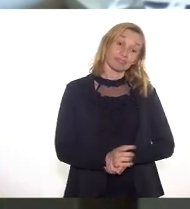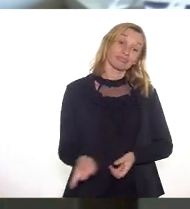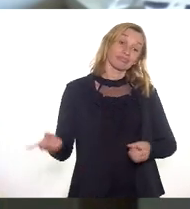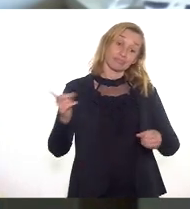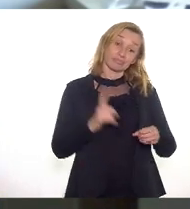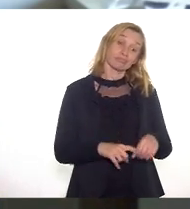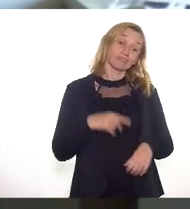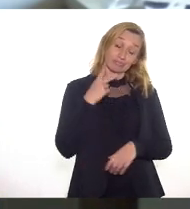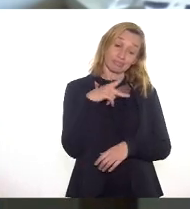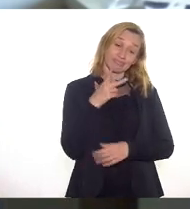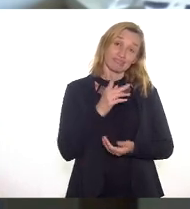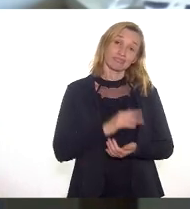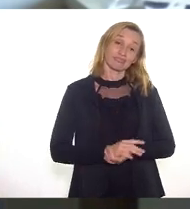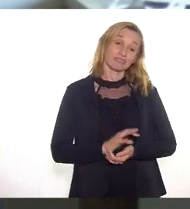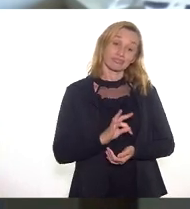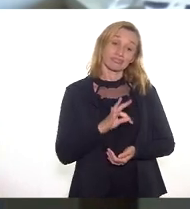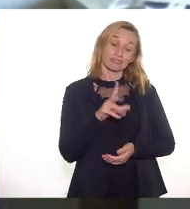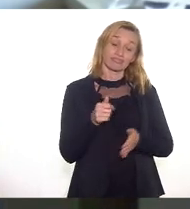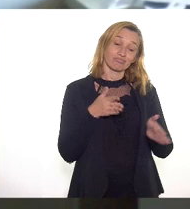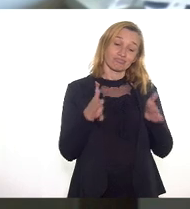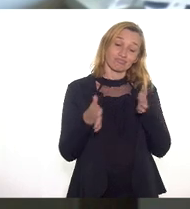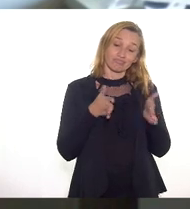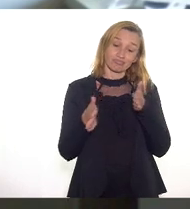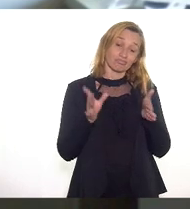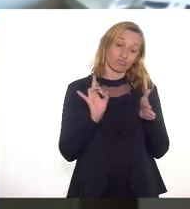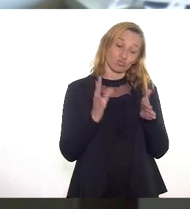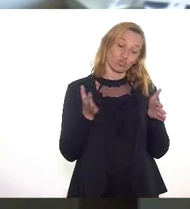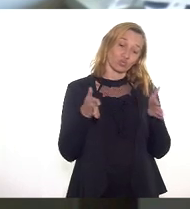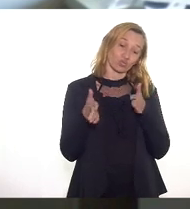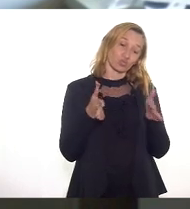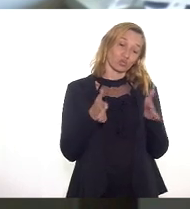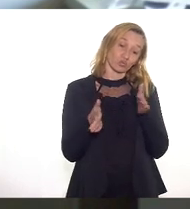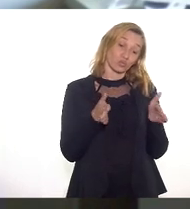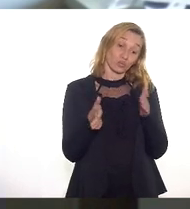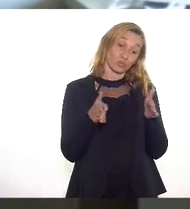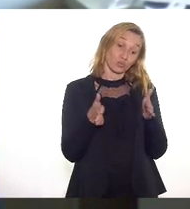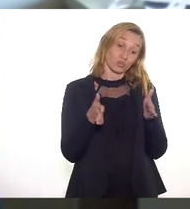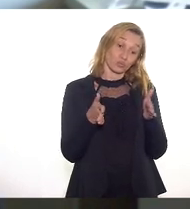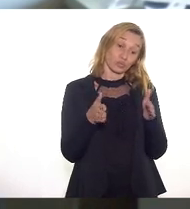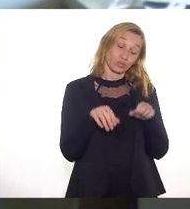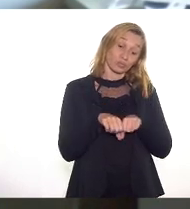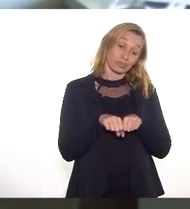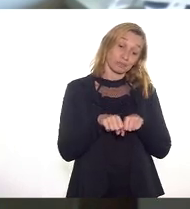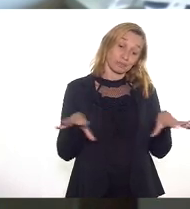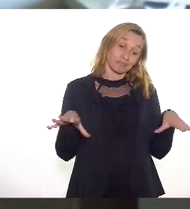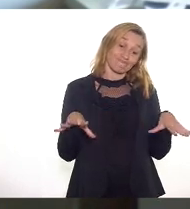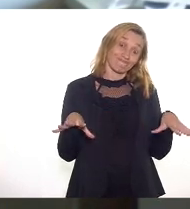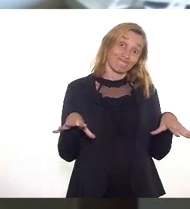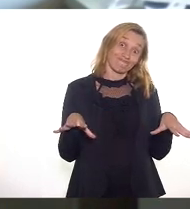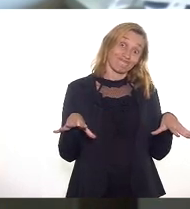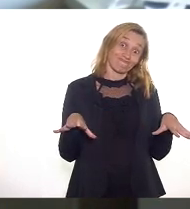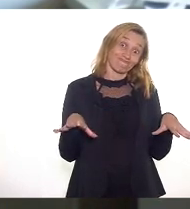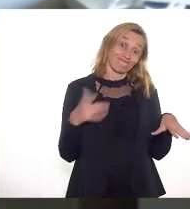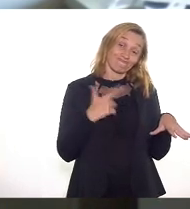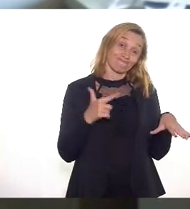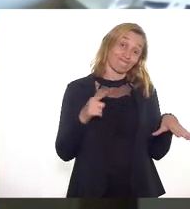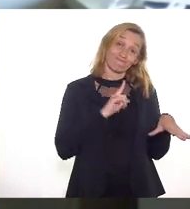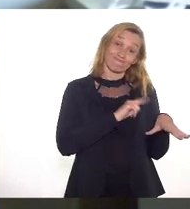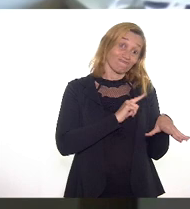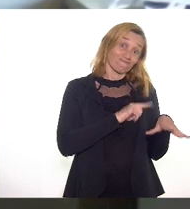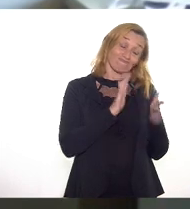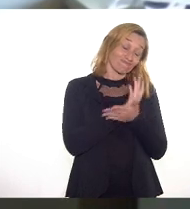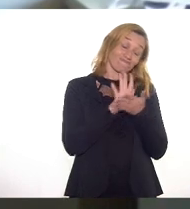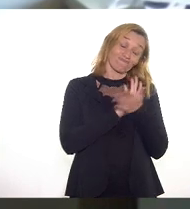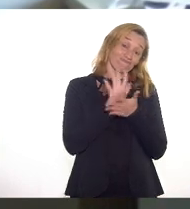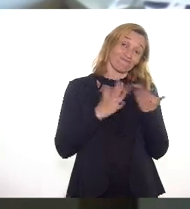dizer, tudo em período, deputada Adriana Baltazar, de pandemia. Não há gestão para isso. Não